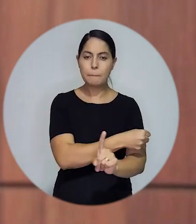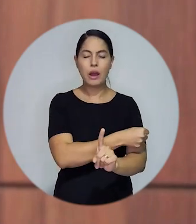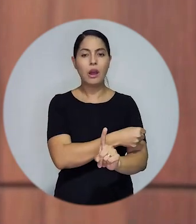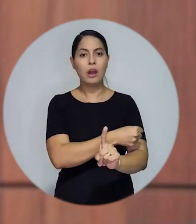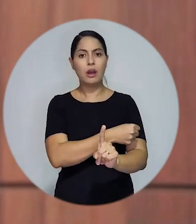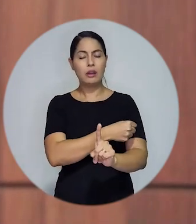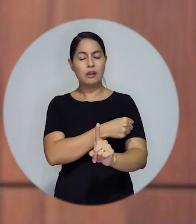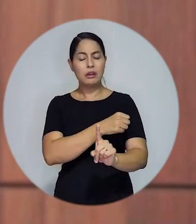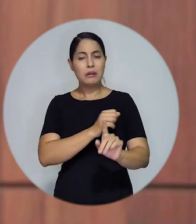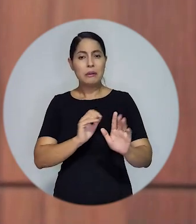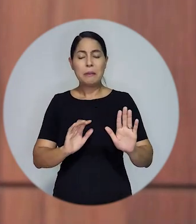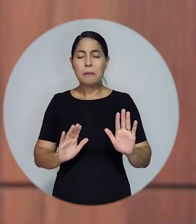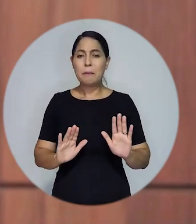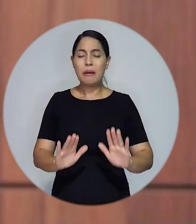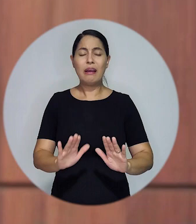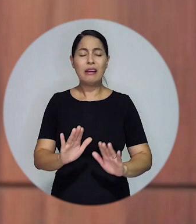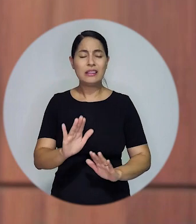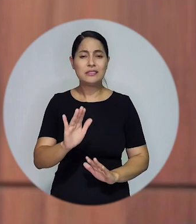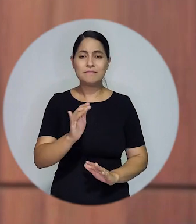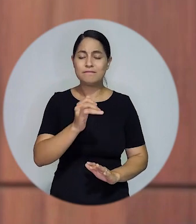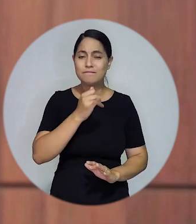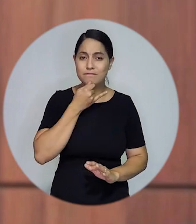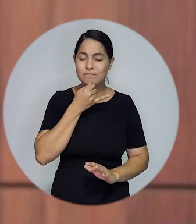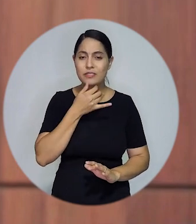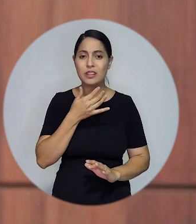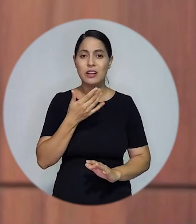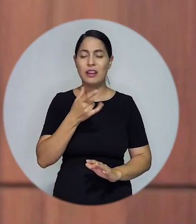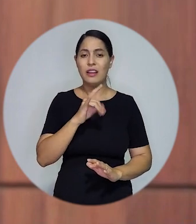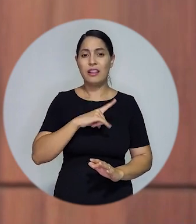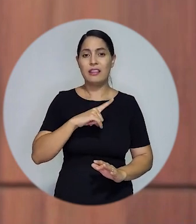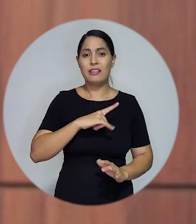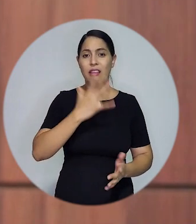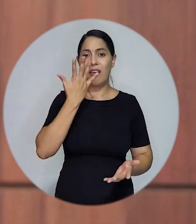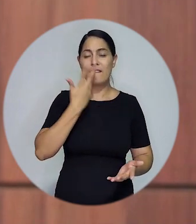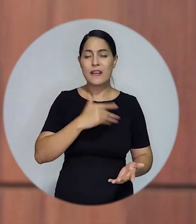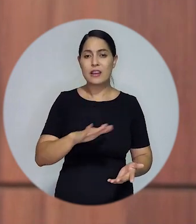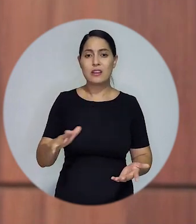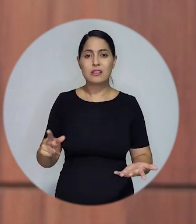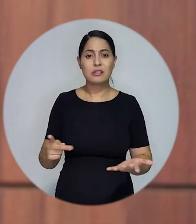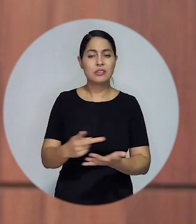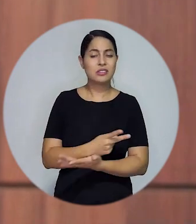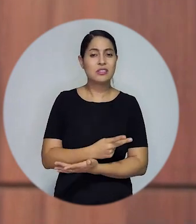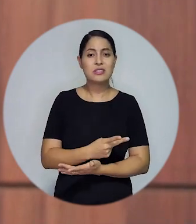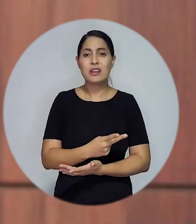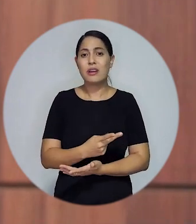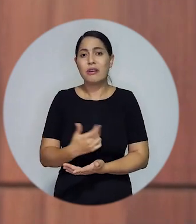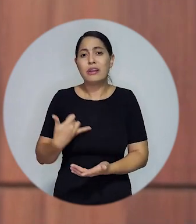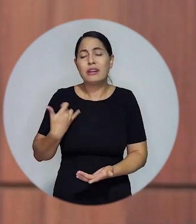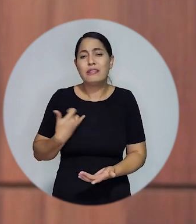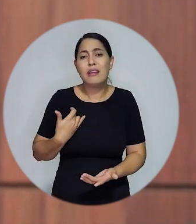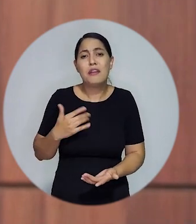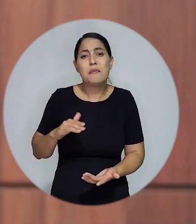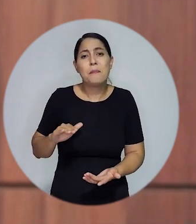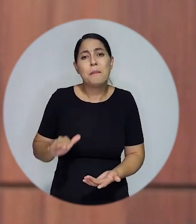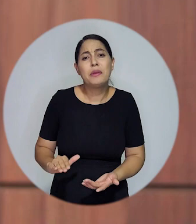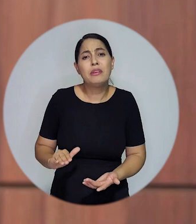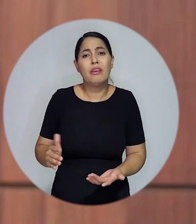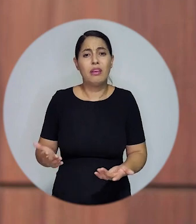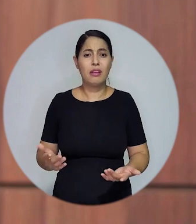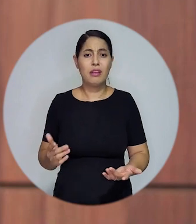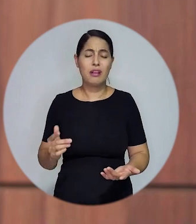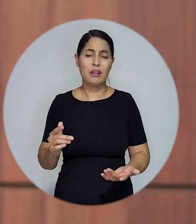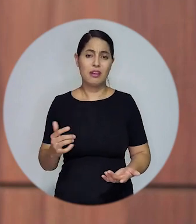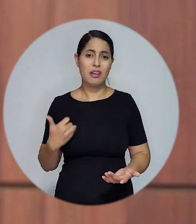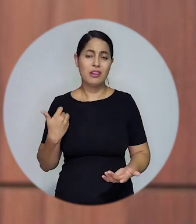e, infelizmente, as crianças da mais tenra idade chegaram a ser vitimadas em